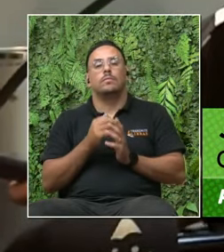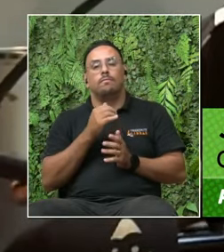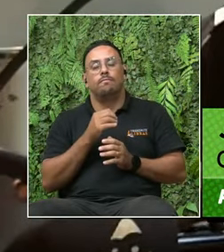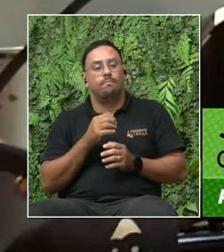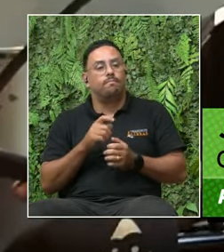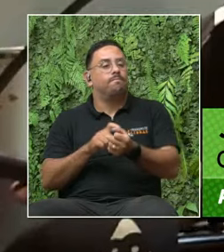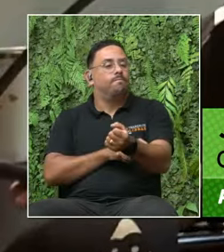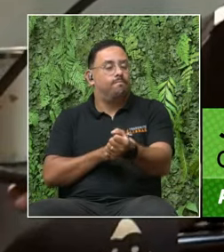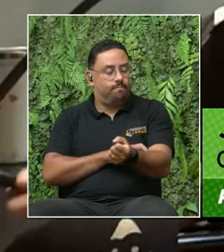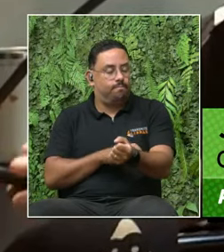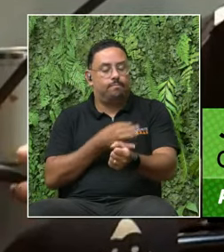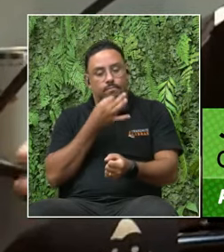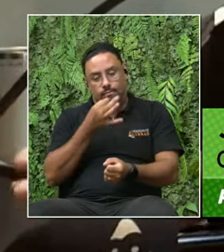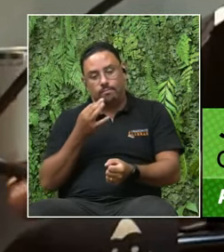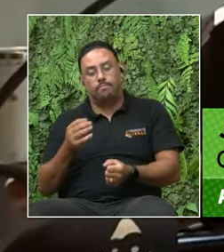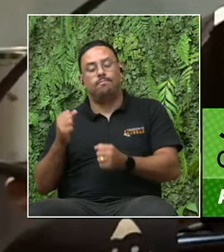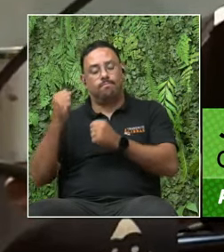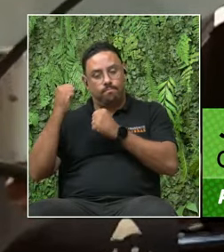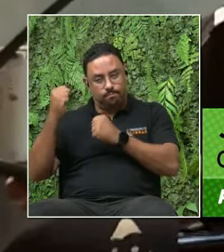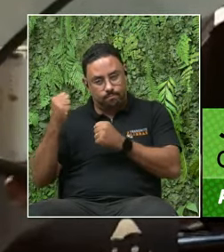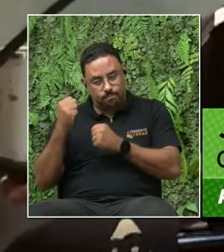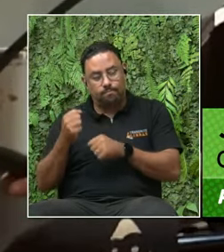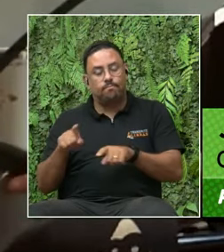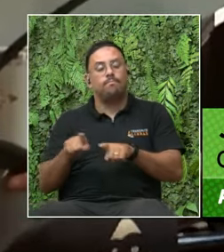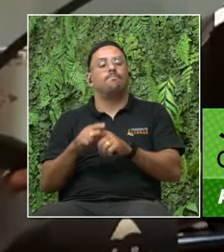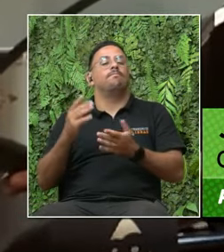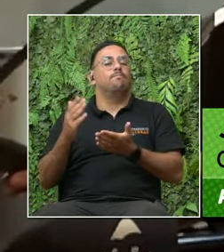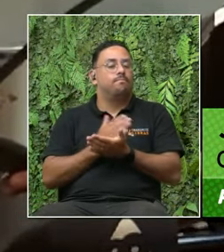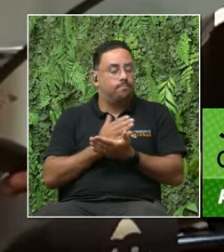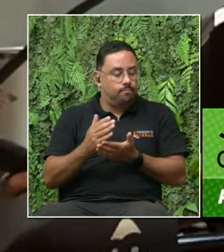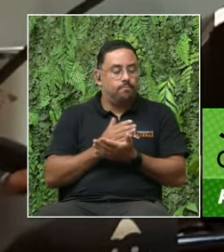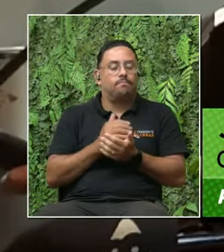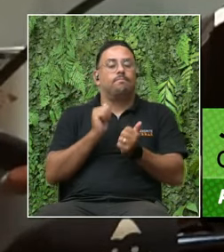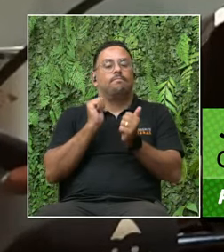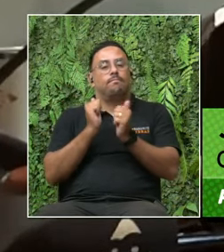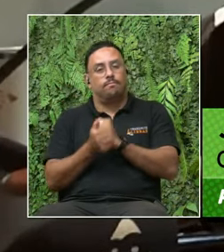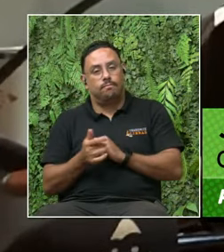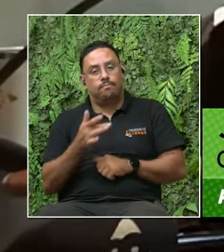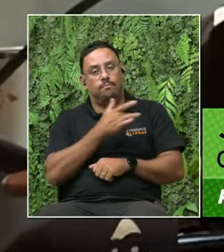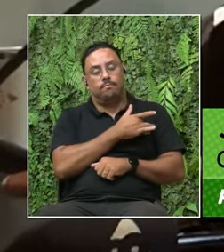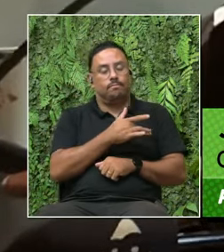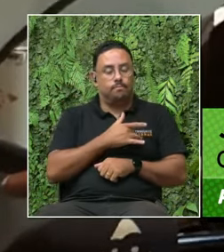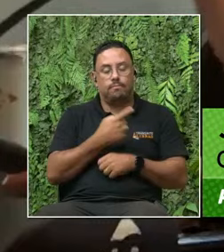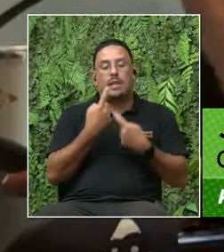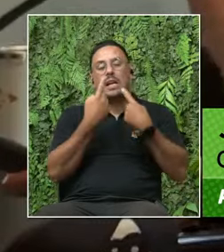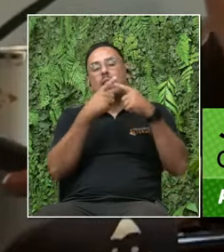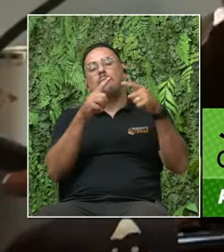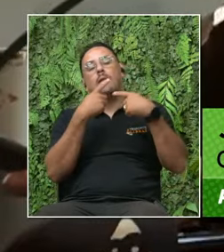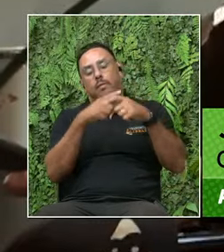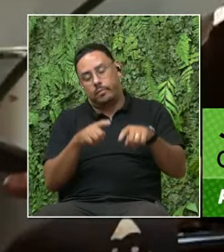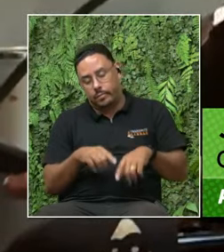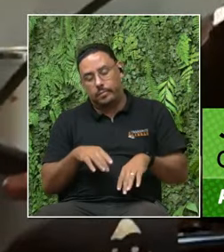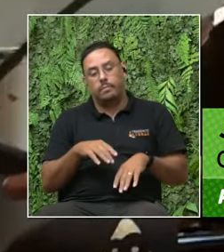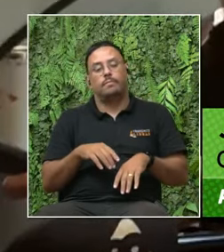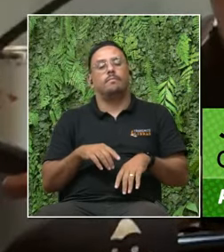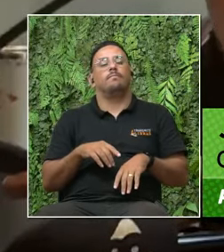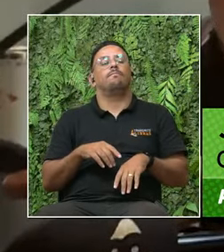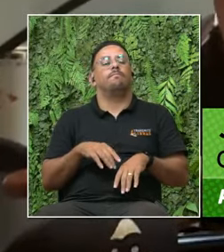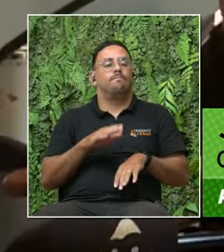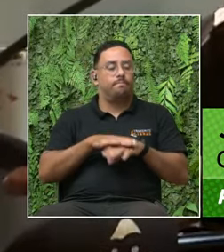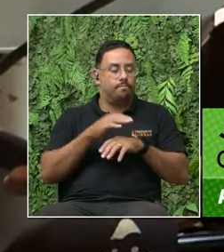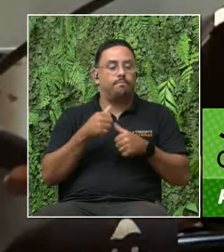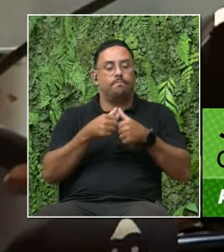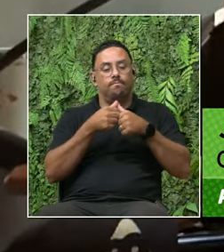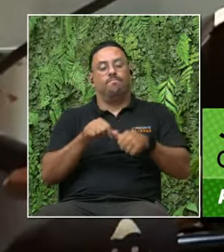arbitragem e o torcedor aí você alguns jogadores do do o Cruzeiro reclamaram de forma mais acintosa